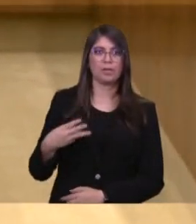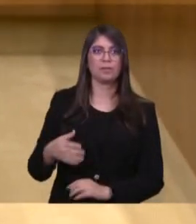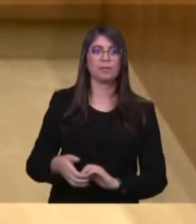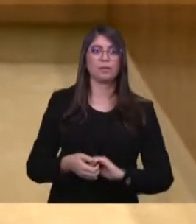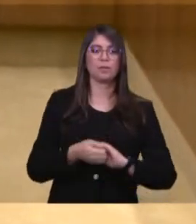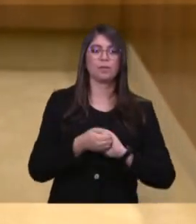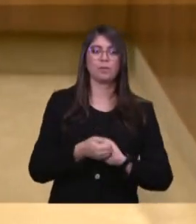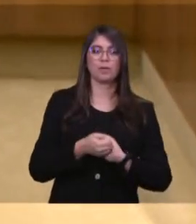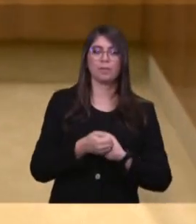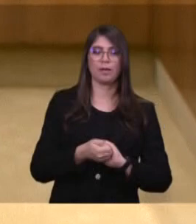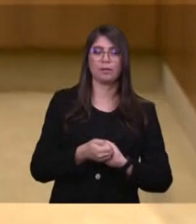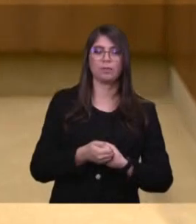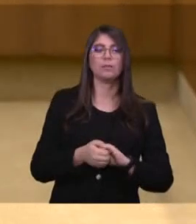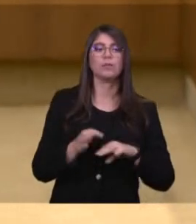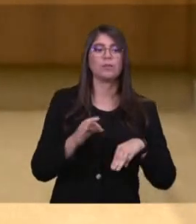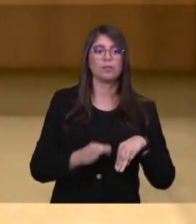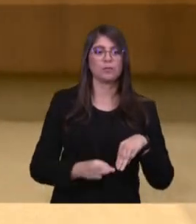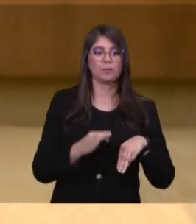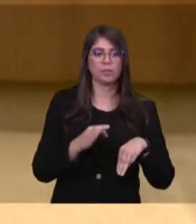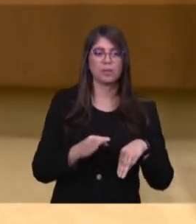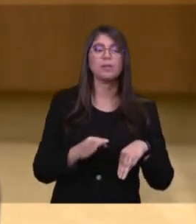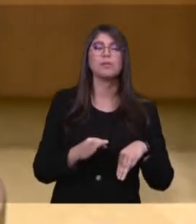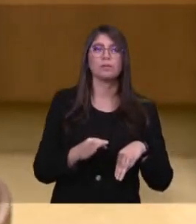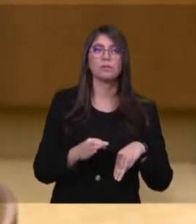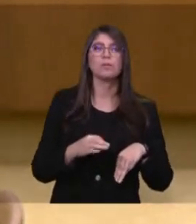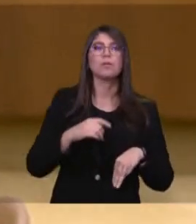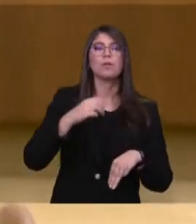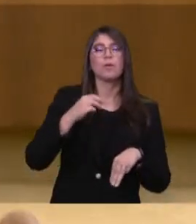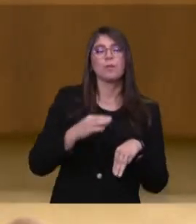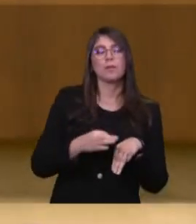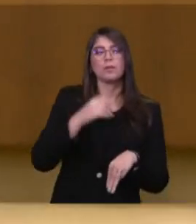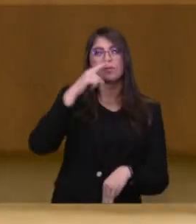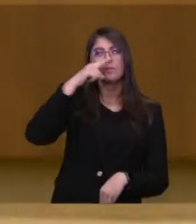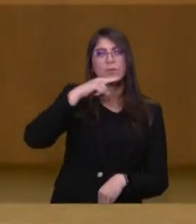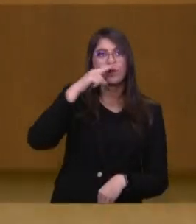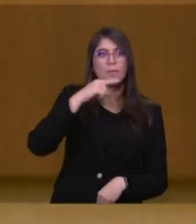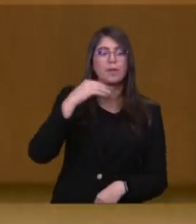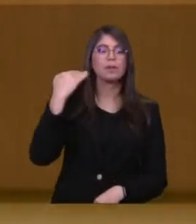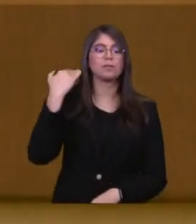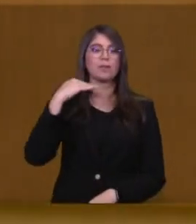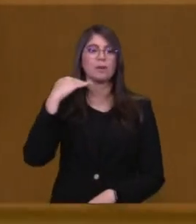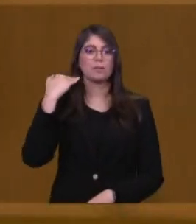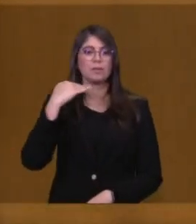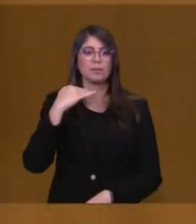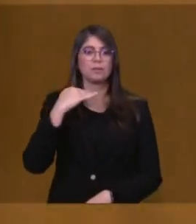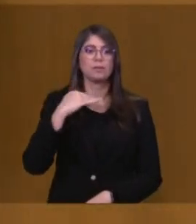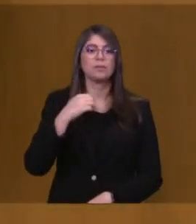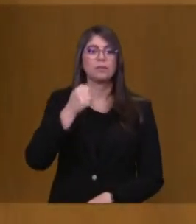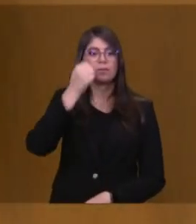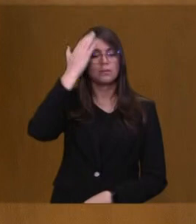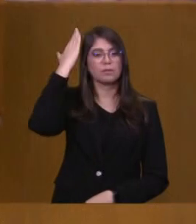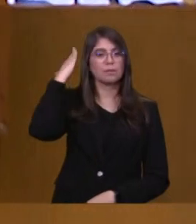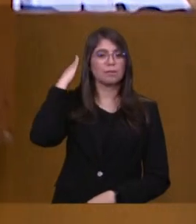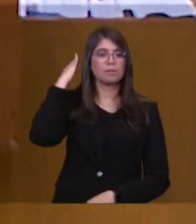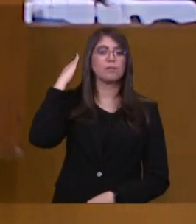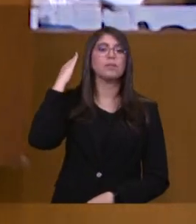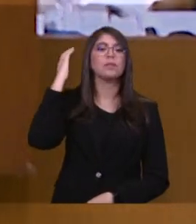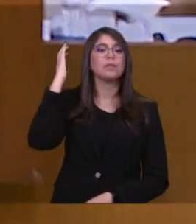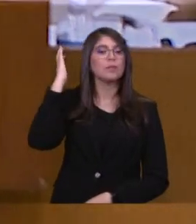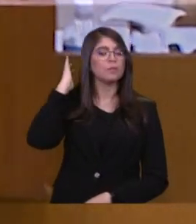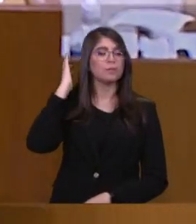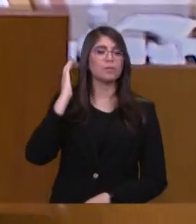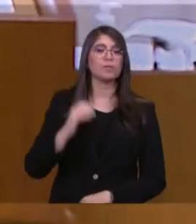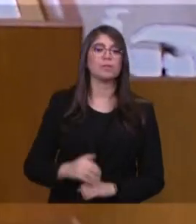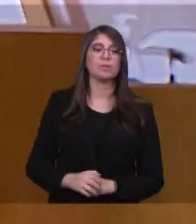mesa da letra. Eminentes colegas, nosso decano. No plenário físico do Supremo Tribunal Federal, abre a sessão o excelentíssimo senhor ministro presidente da Suprema Corte.